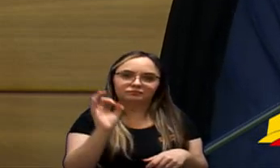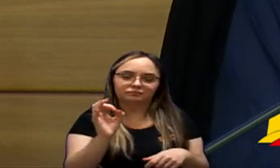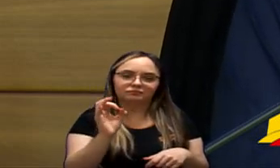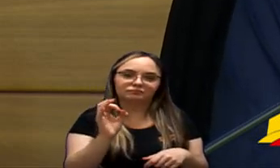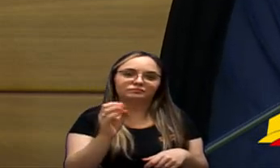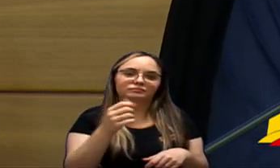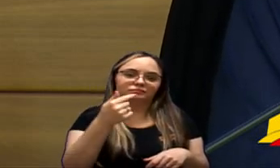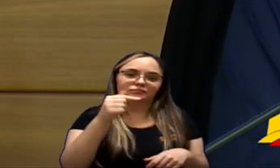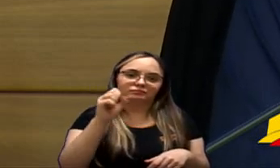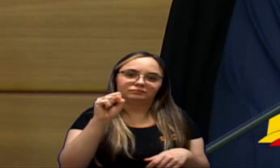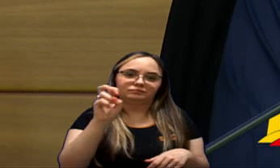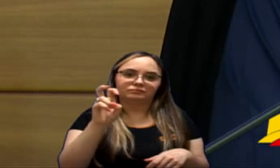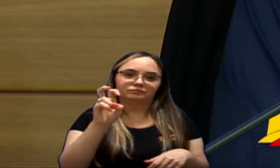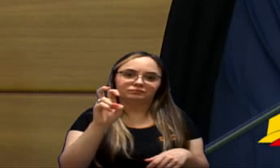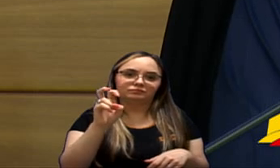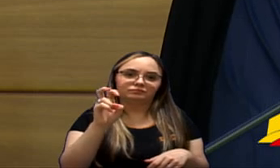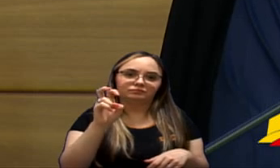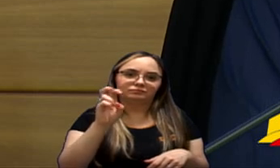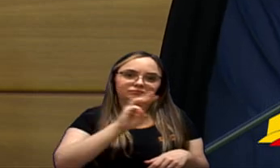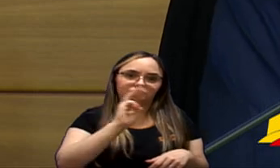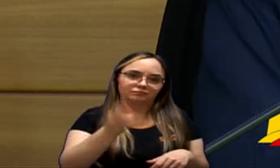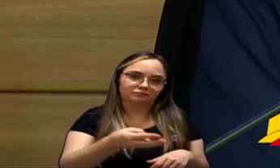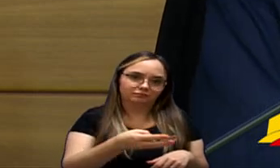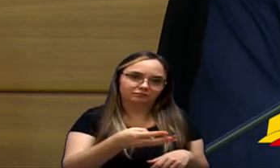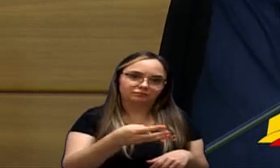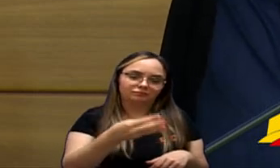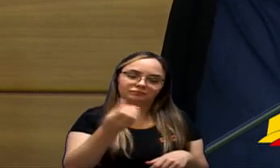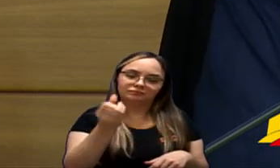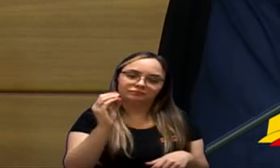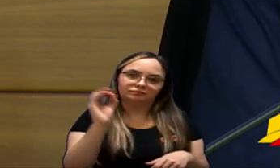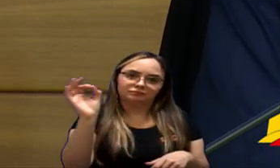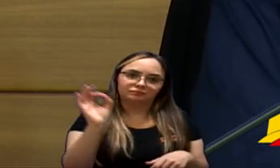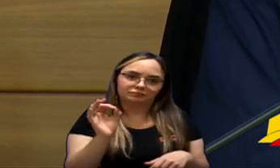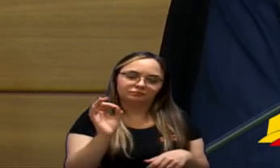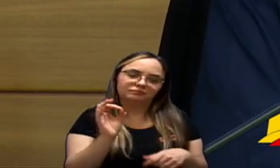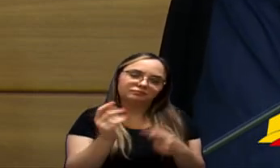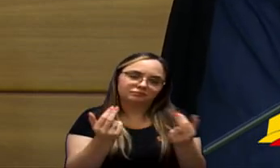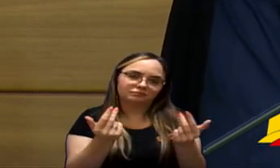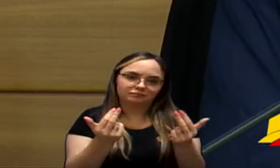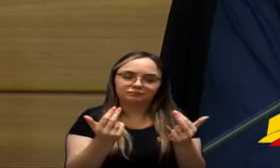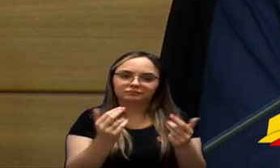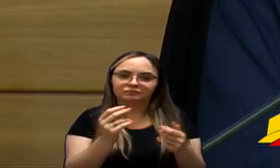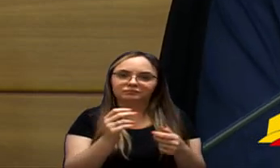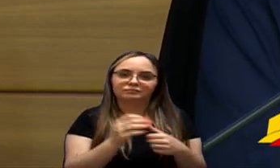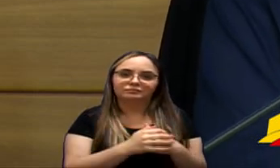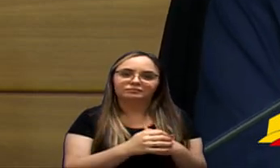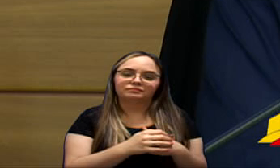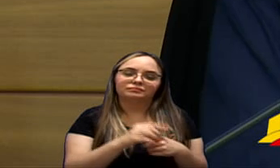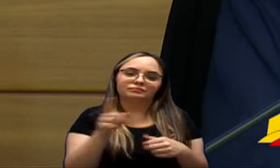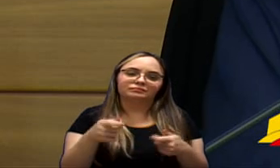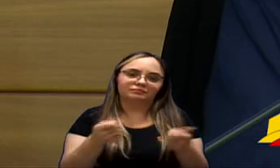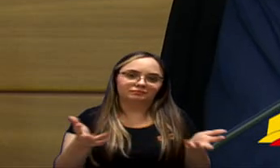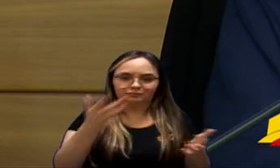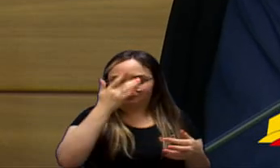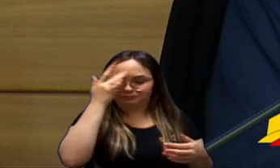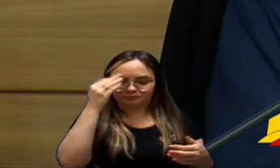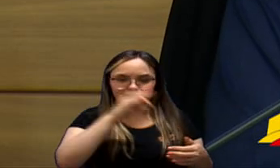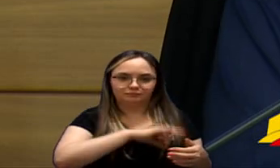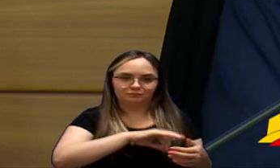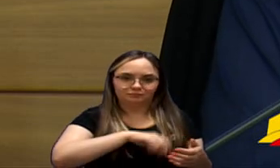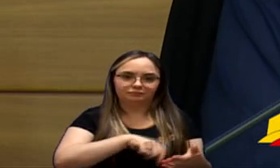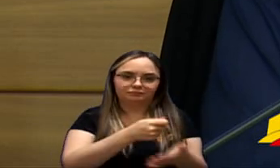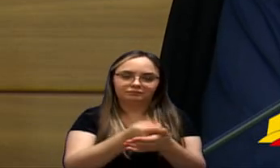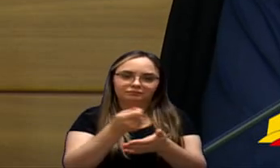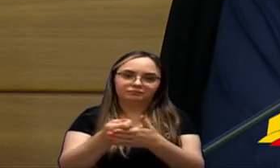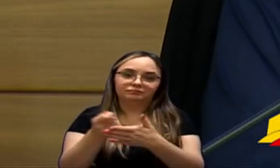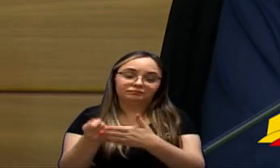de 785 milhões, 60% praticamente vai para a despesa com o pessoal. É,